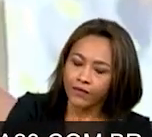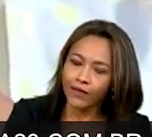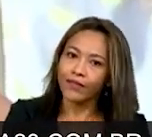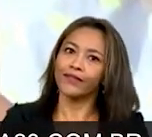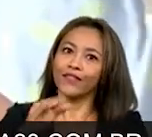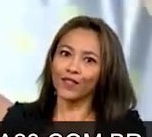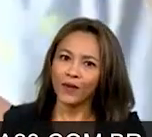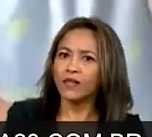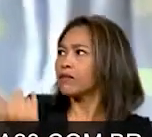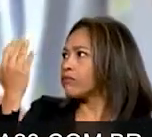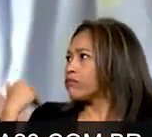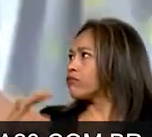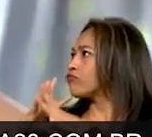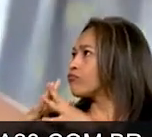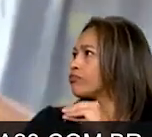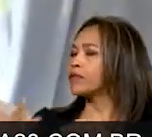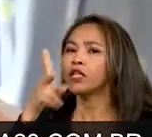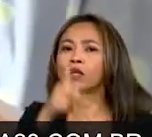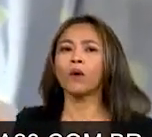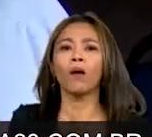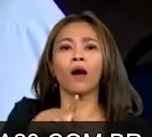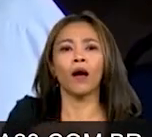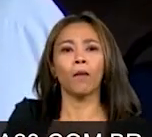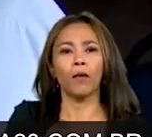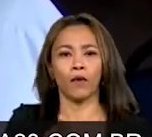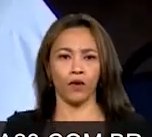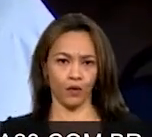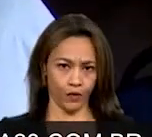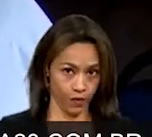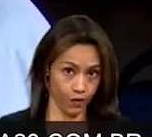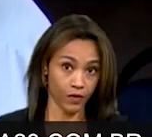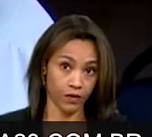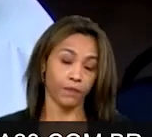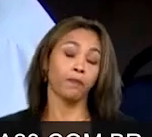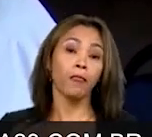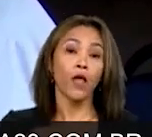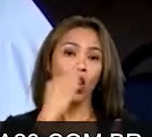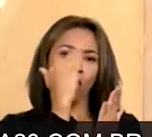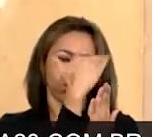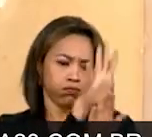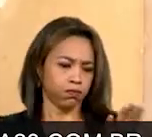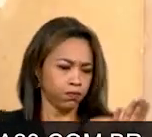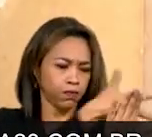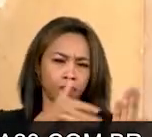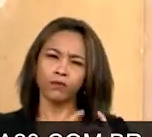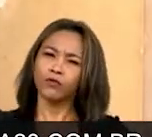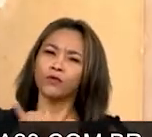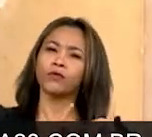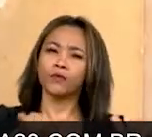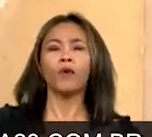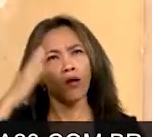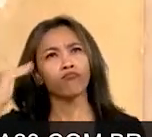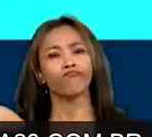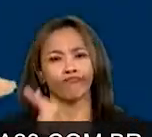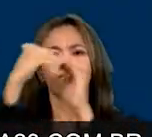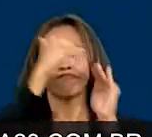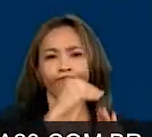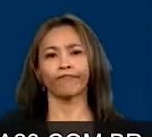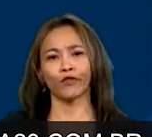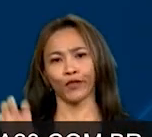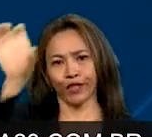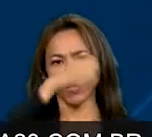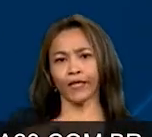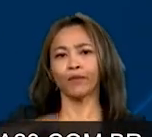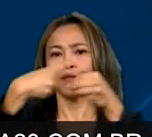doenças erradicadas, como a poliomielite. O cronograma das campanhas foi fechado com o apoio de estados e municípios. A